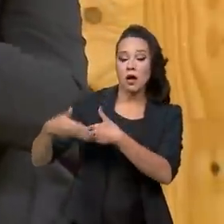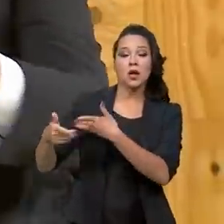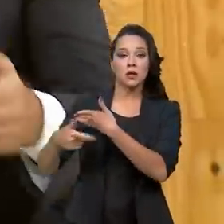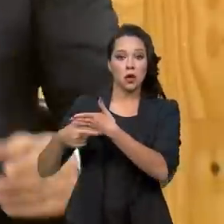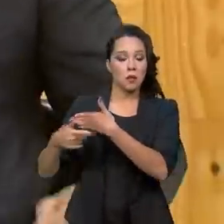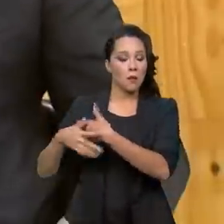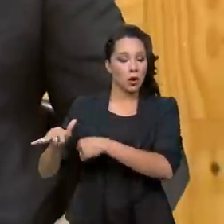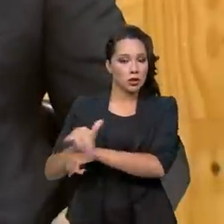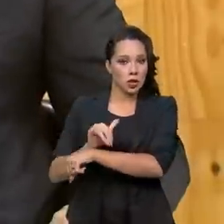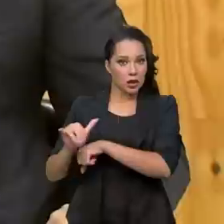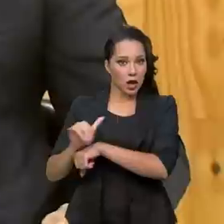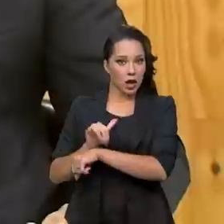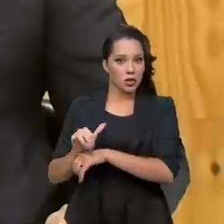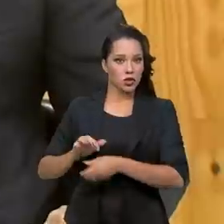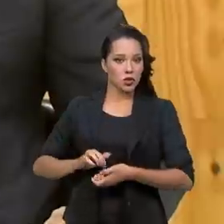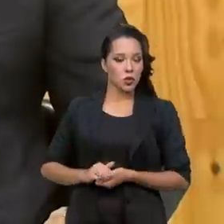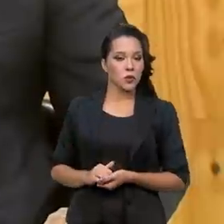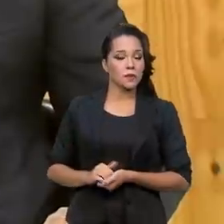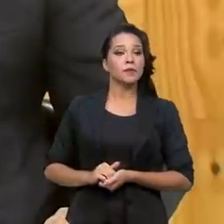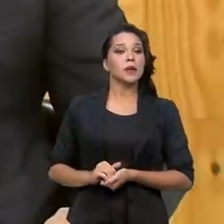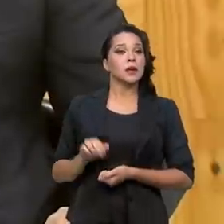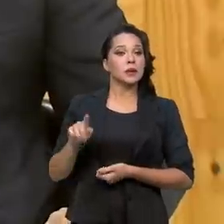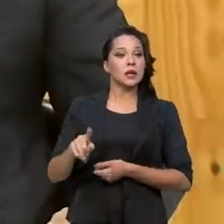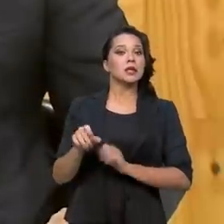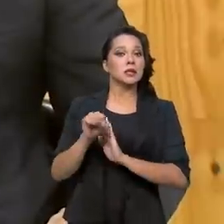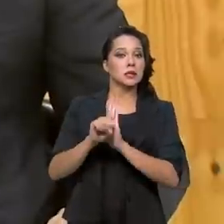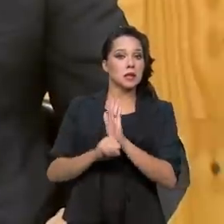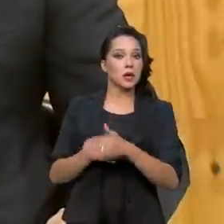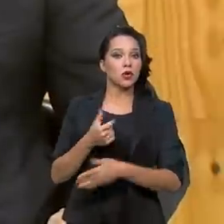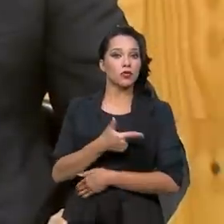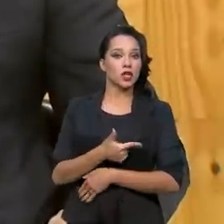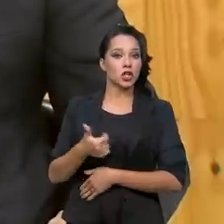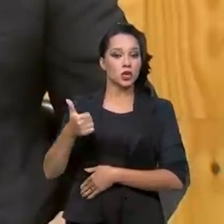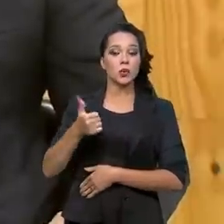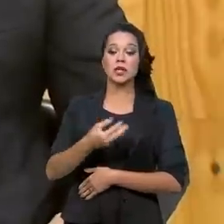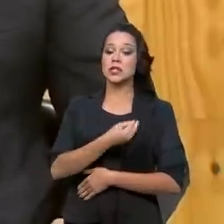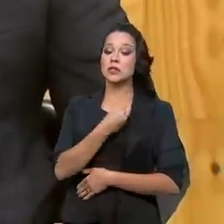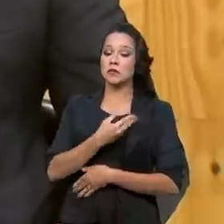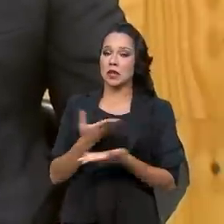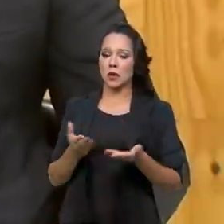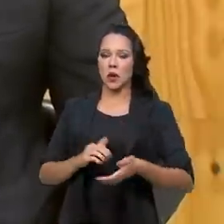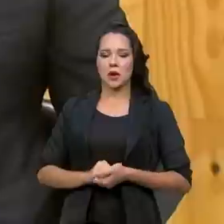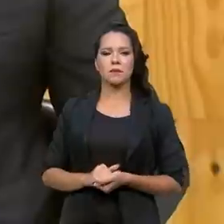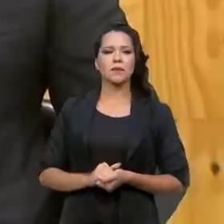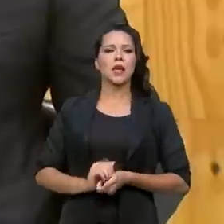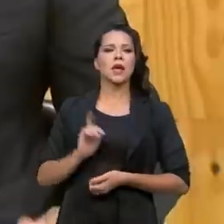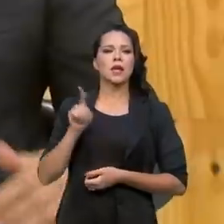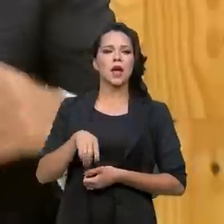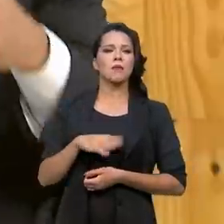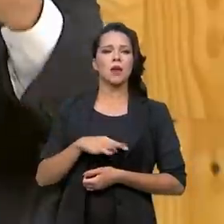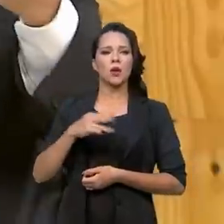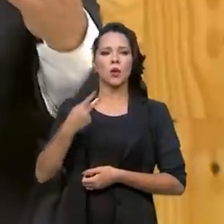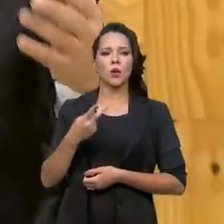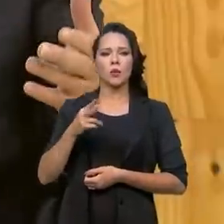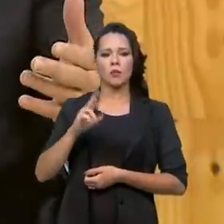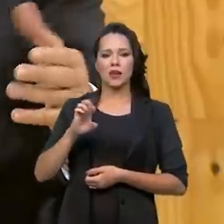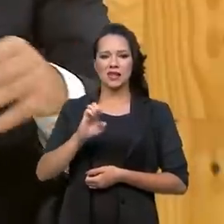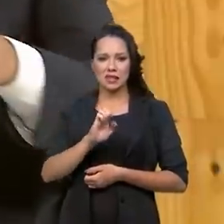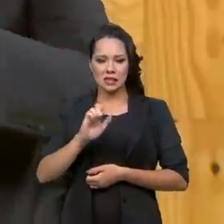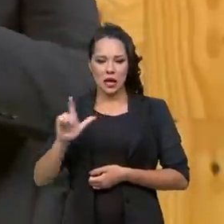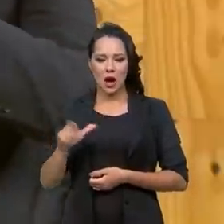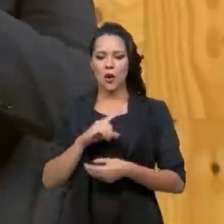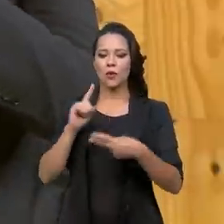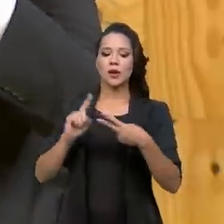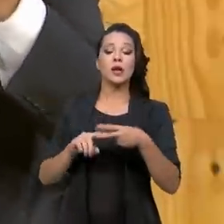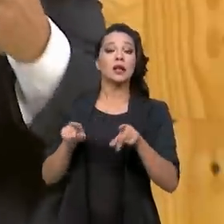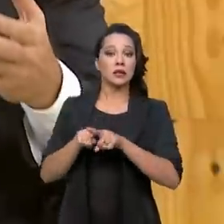papel estratégico nesse século XXI que nós vivemos, pela questão do pré-sal, pela questão